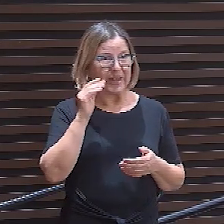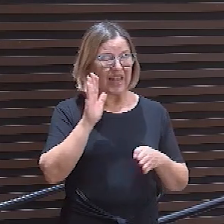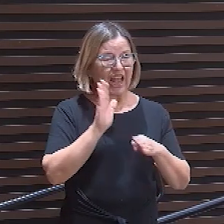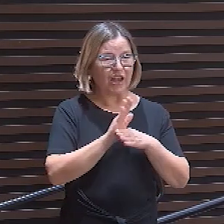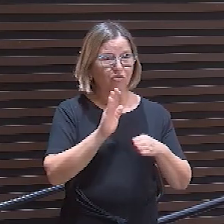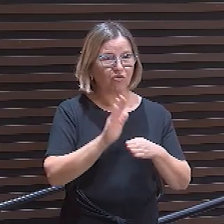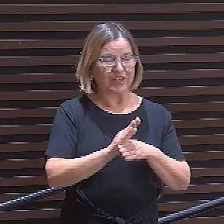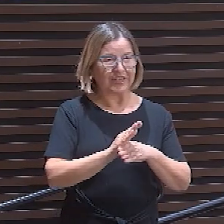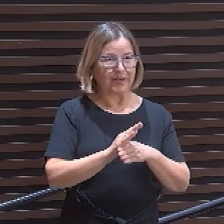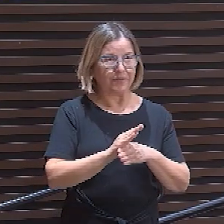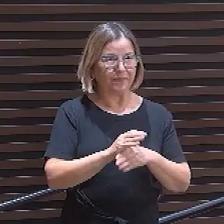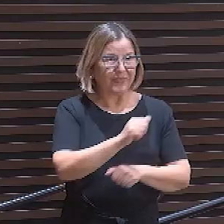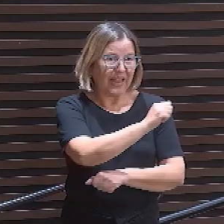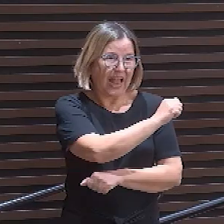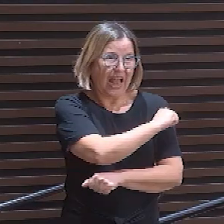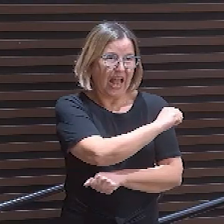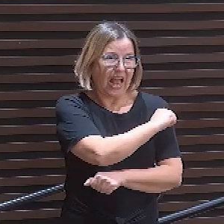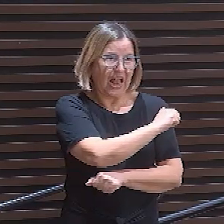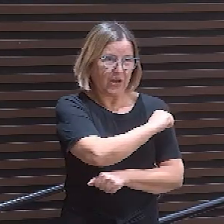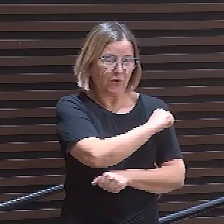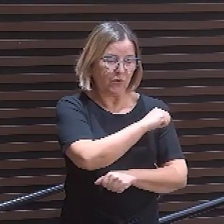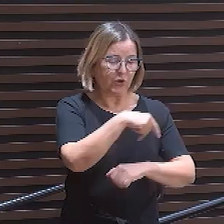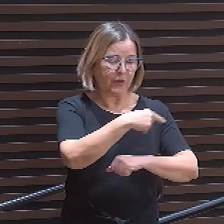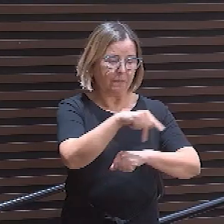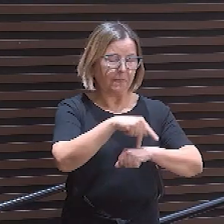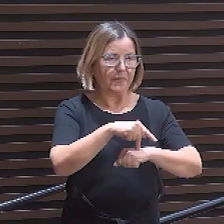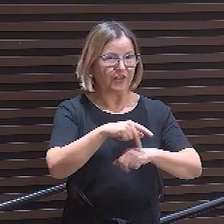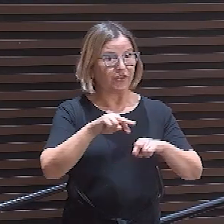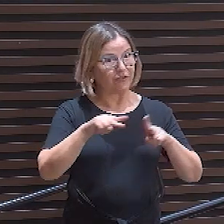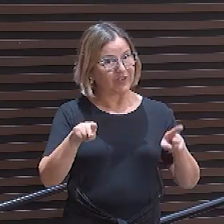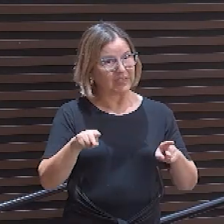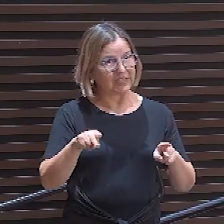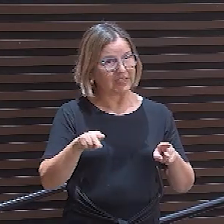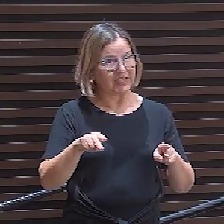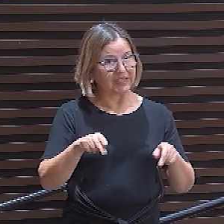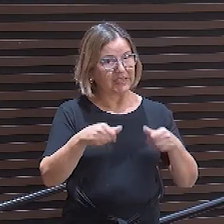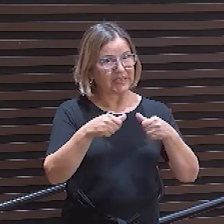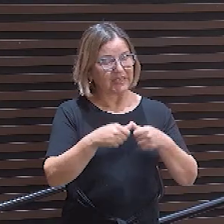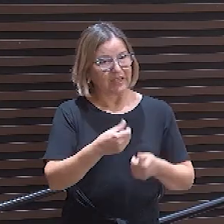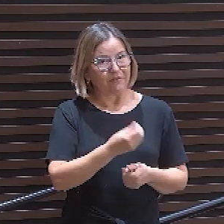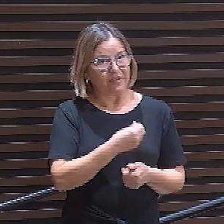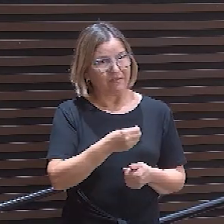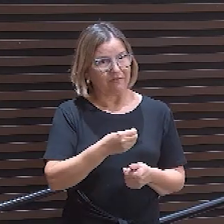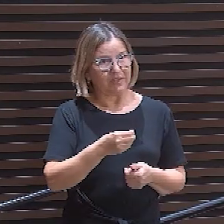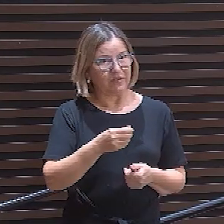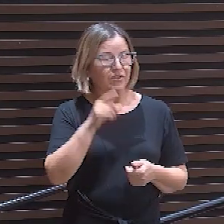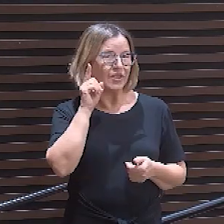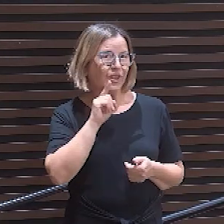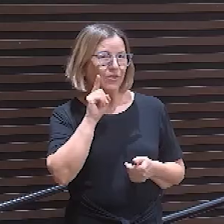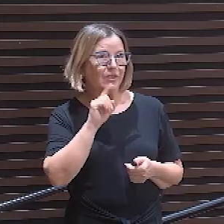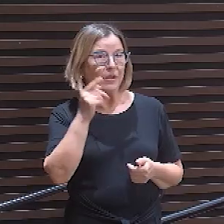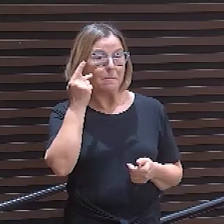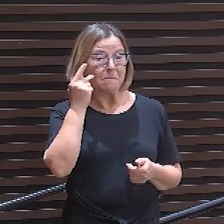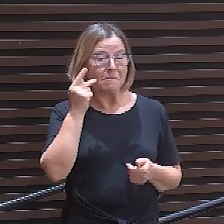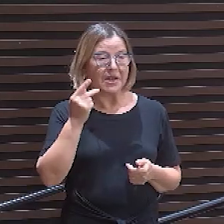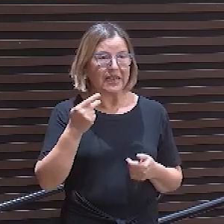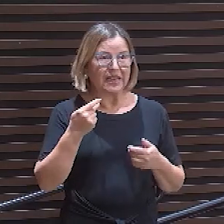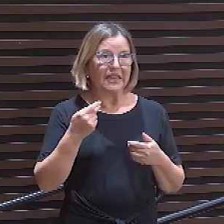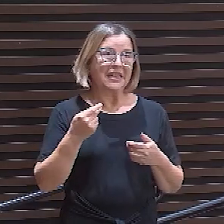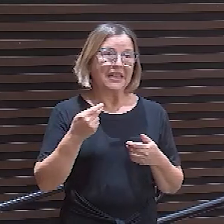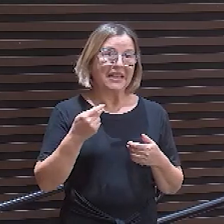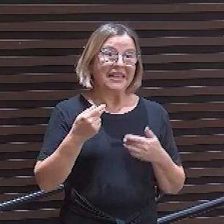estrangeiros que estavam nos Estados Unidos para dar uma educação cristã para